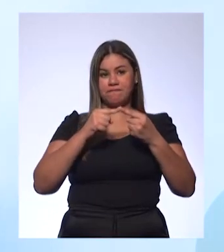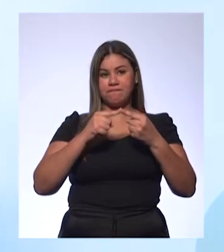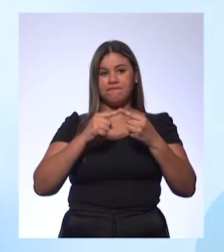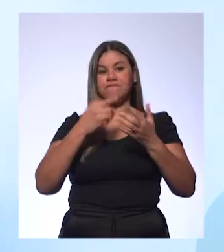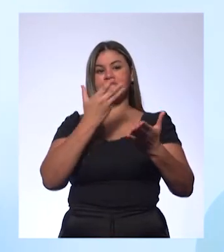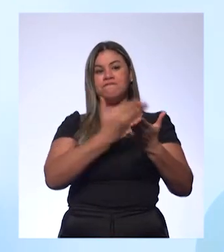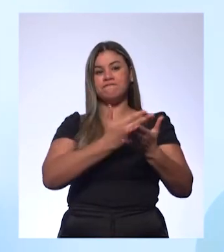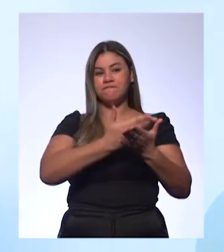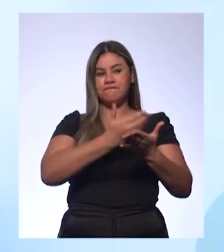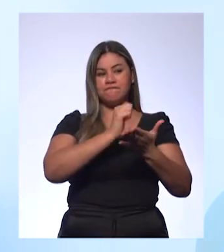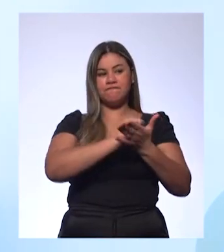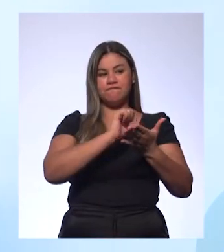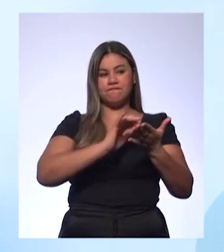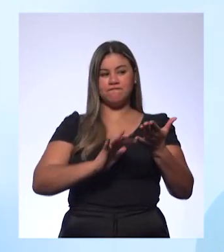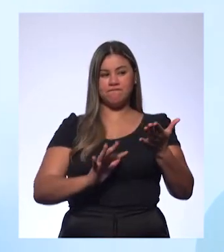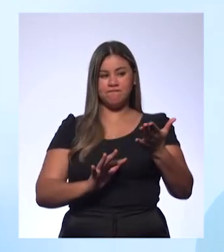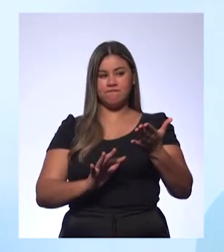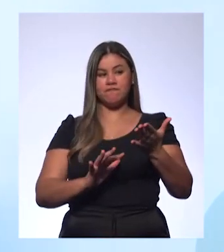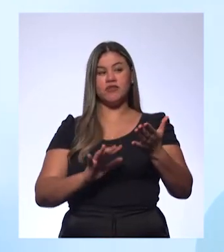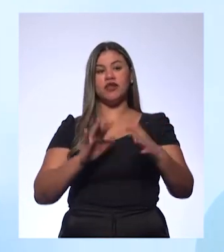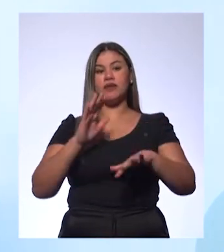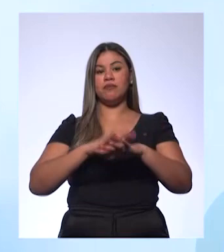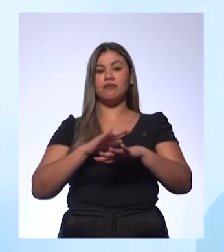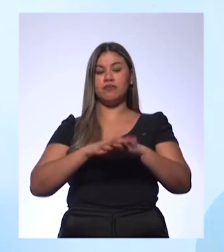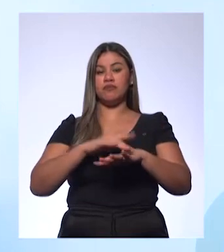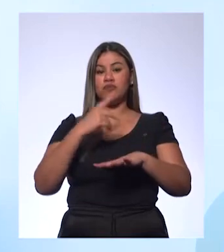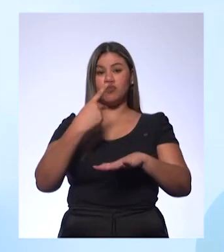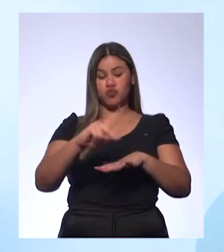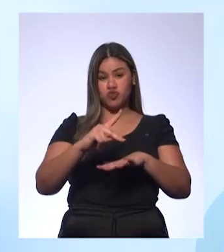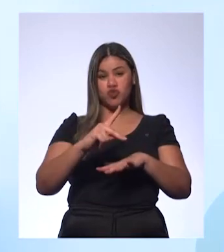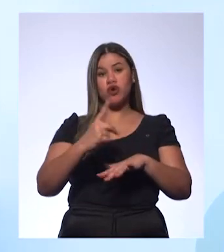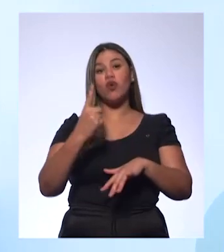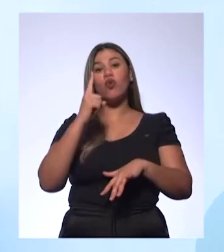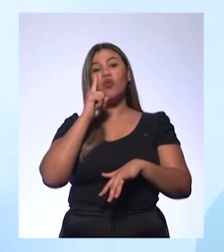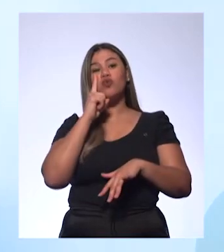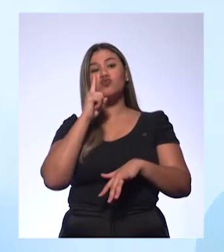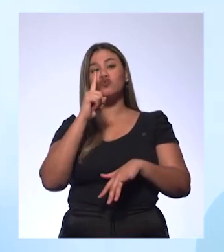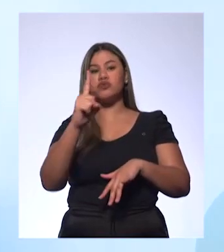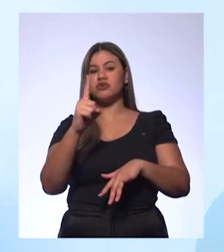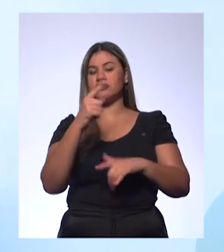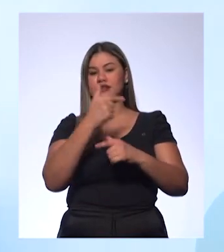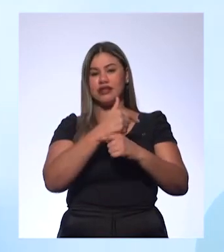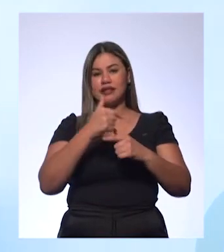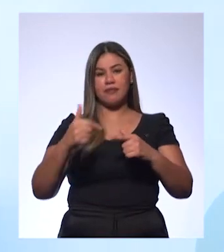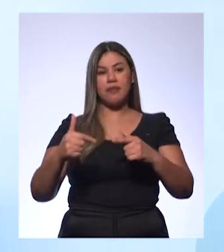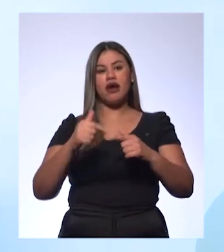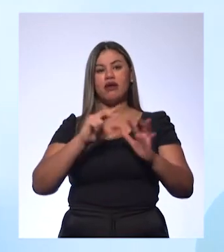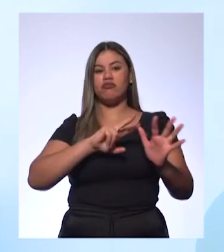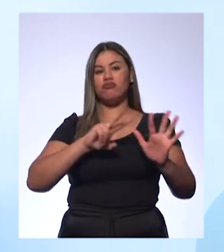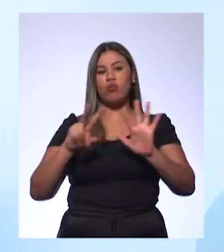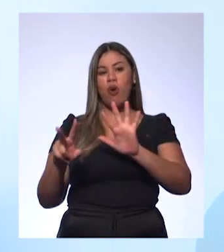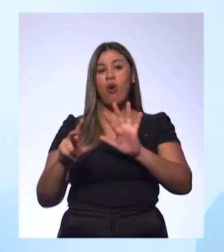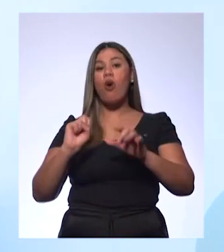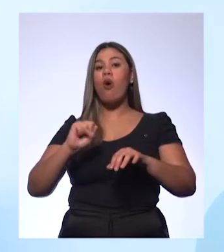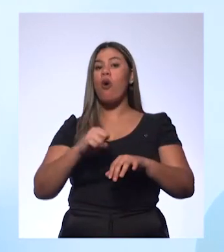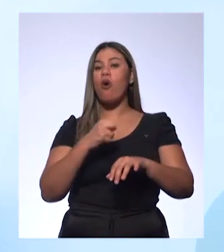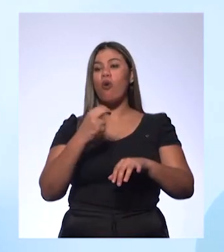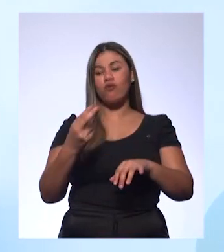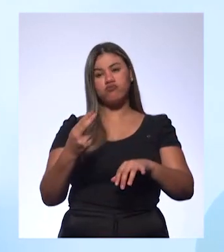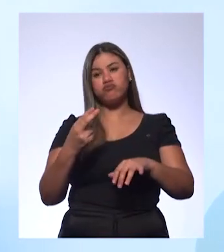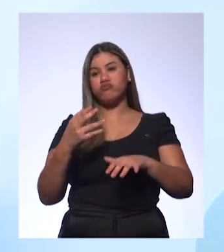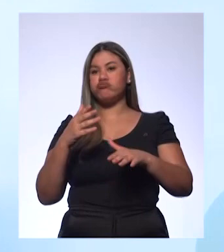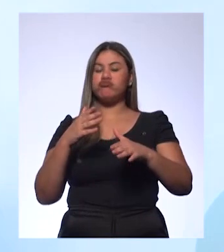das aulas, e você estipule um dia da semana ou momentos da sua semana para você se dedicar a